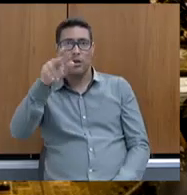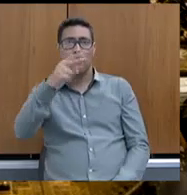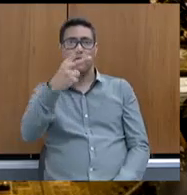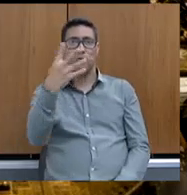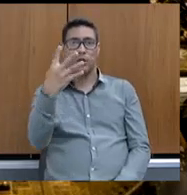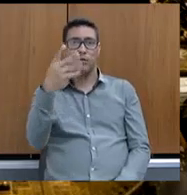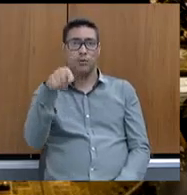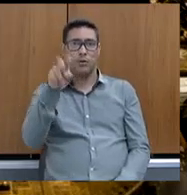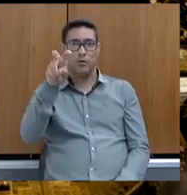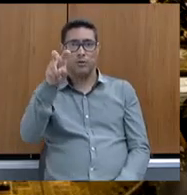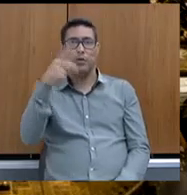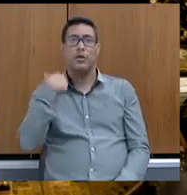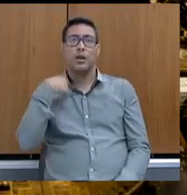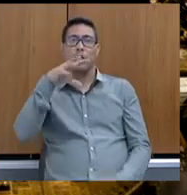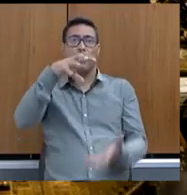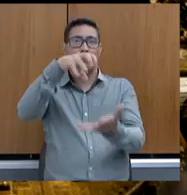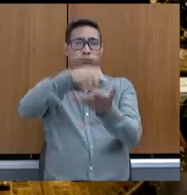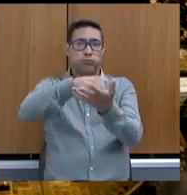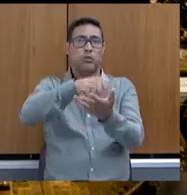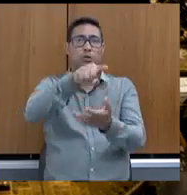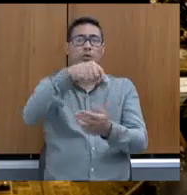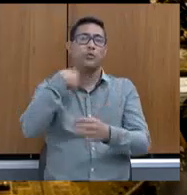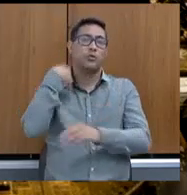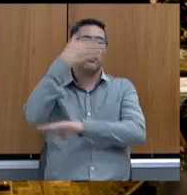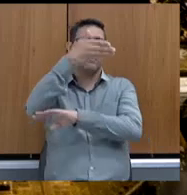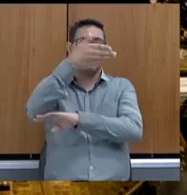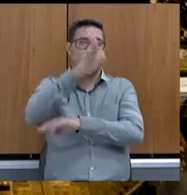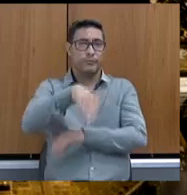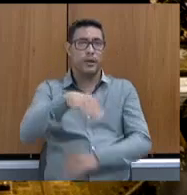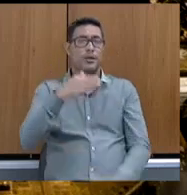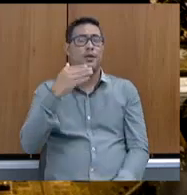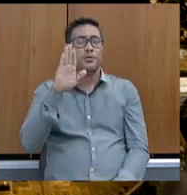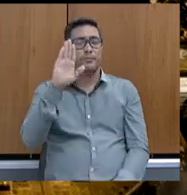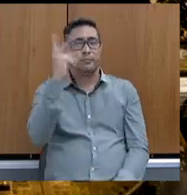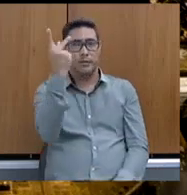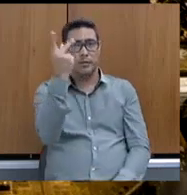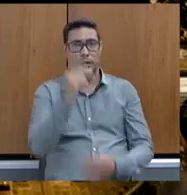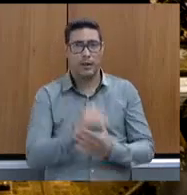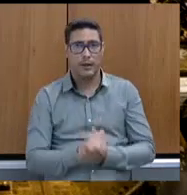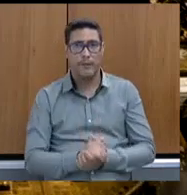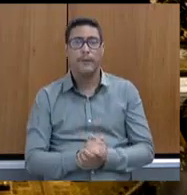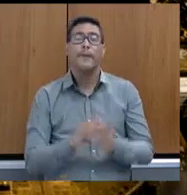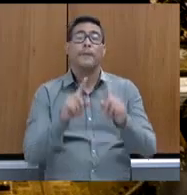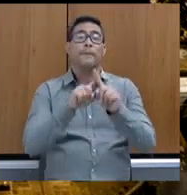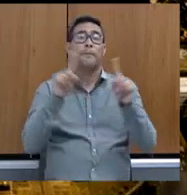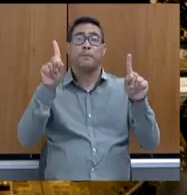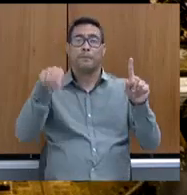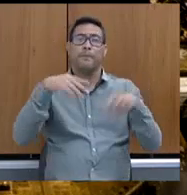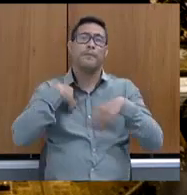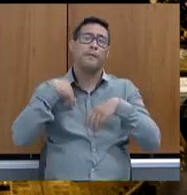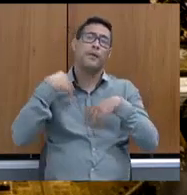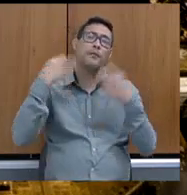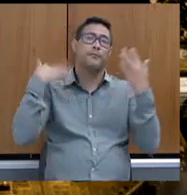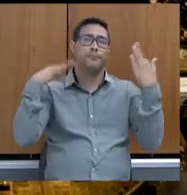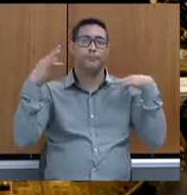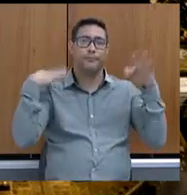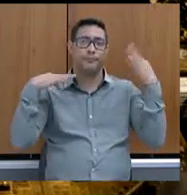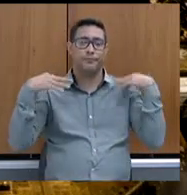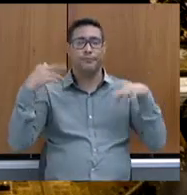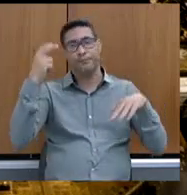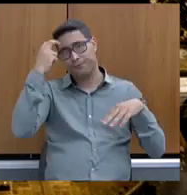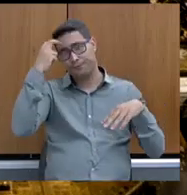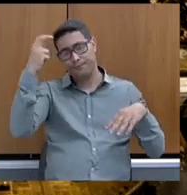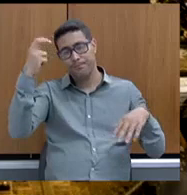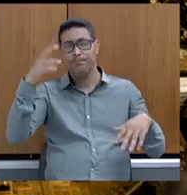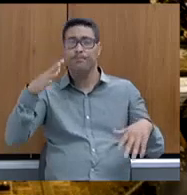dos hotéis de Belo Horizonte ou me preocupava muito com os hotéis de Belo Horizonte mas o turismo cultural salvou